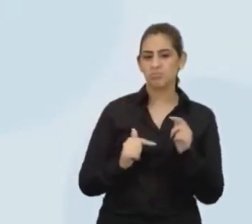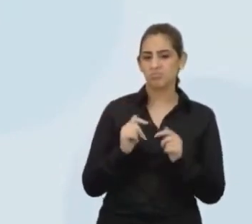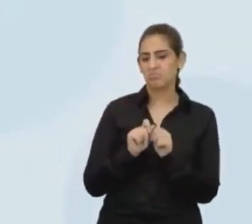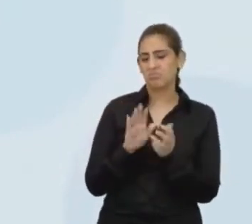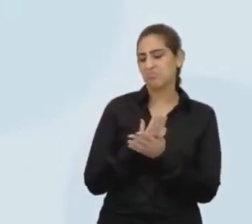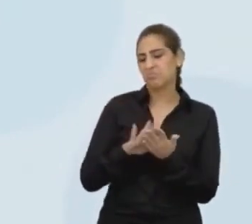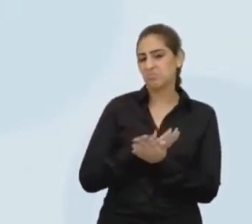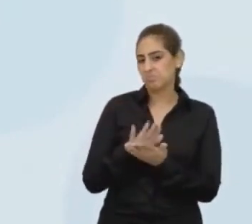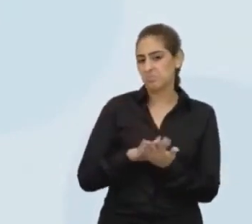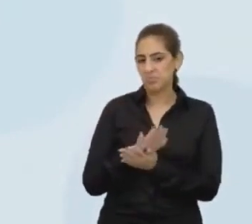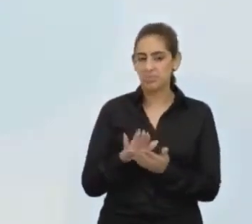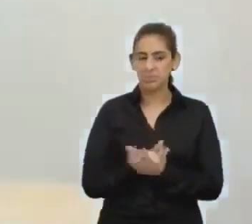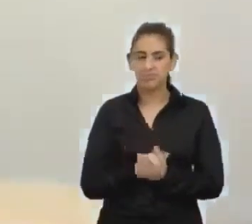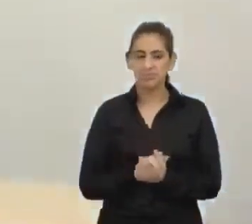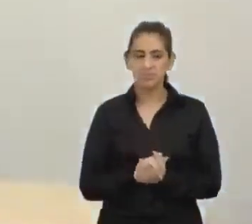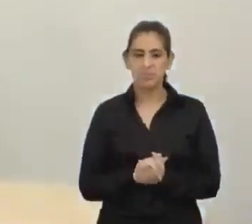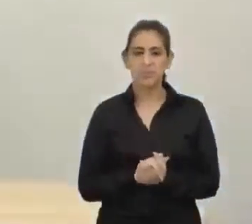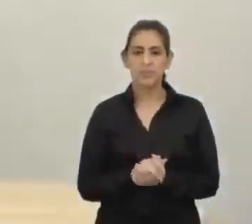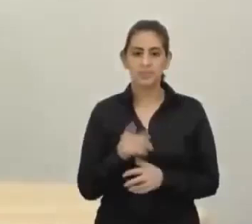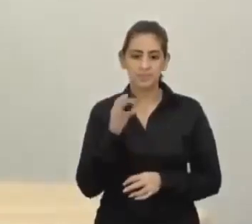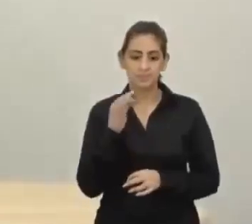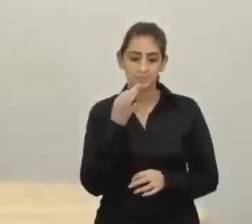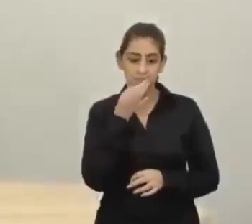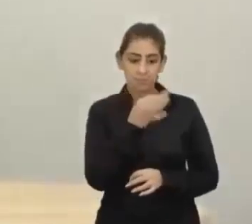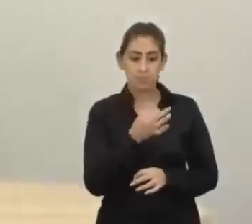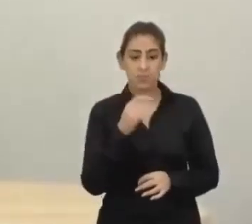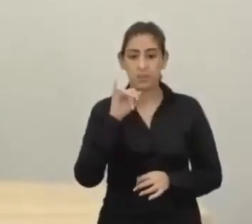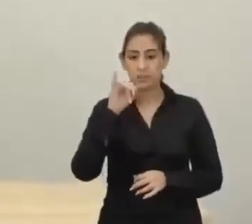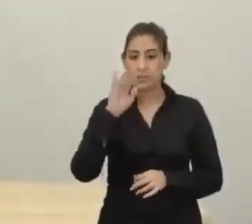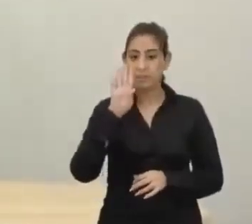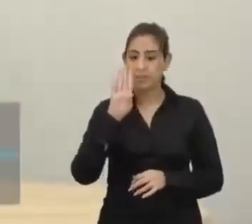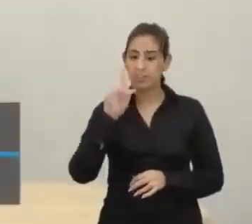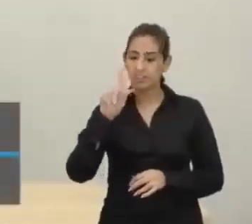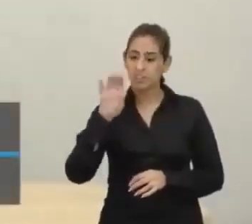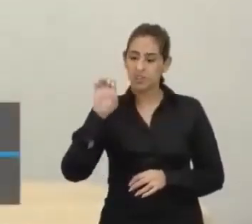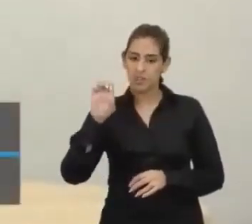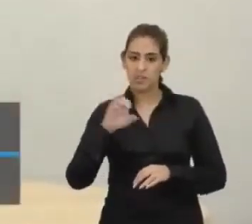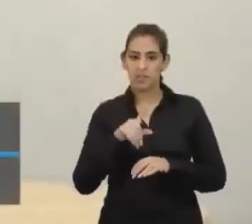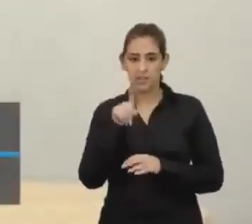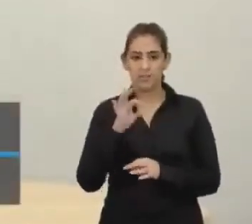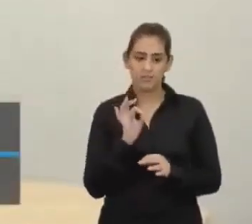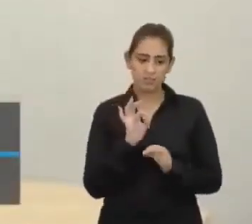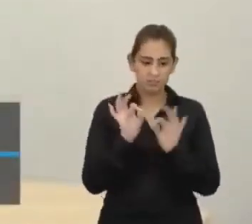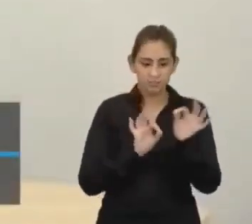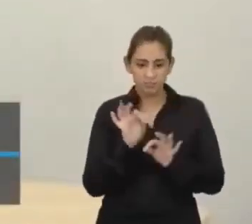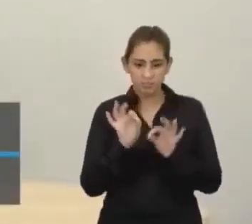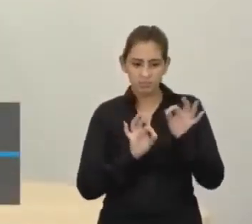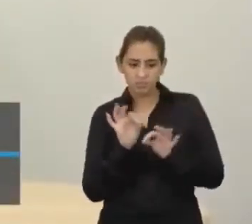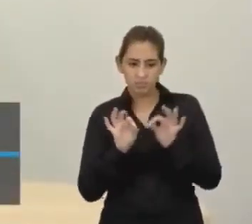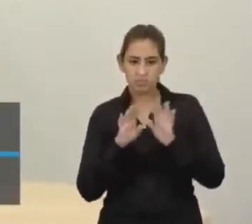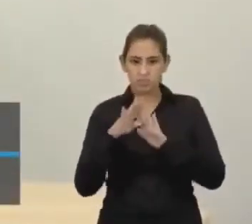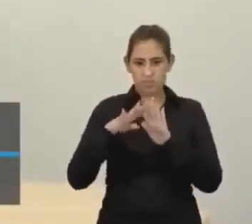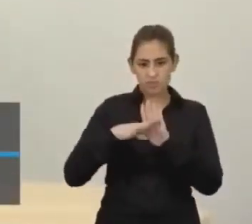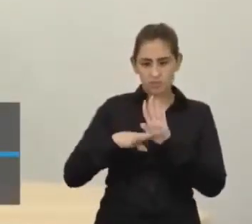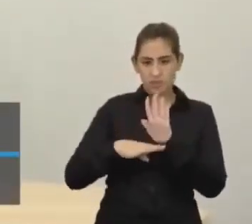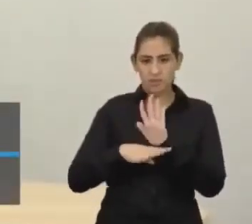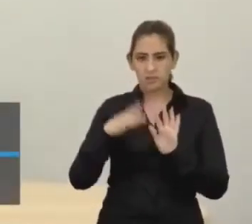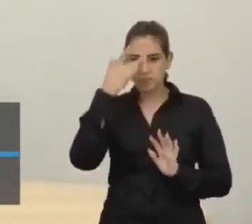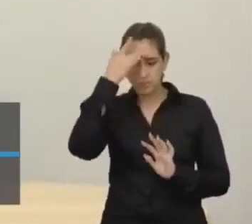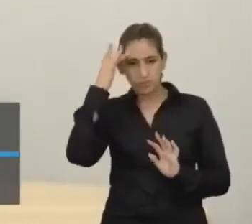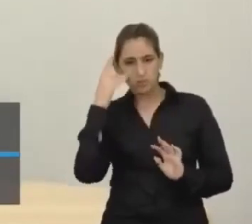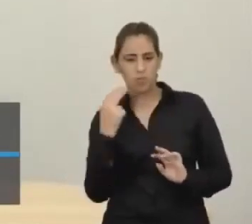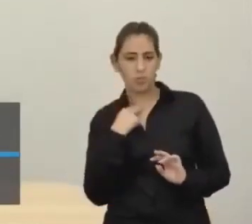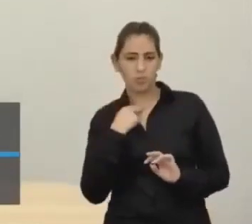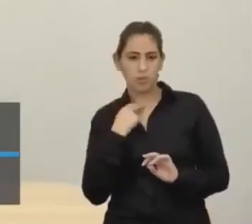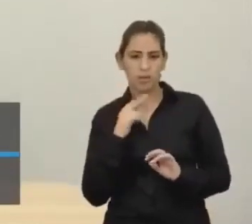dos ocupadas né Isso aí são indicadores do IBGE né que aí ele define né Quais são as classificações aí de pessoas